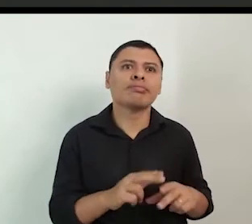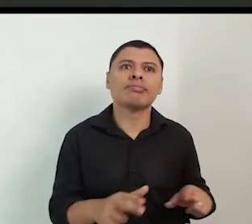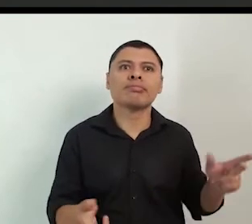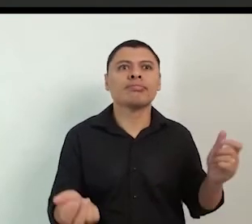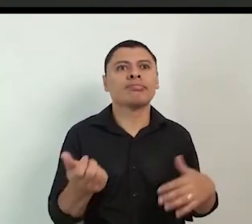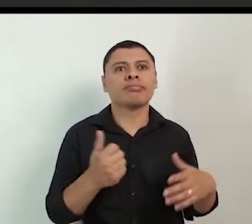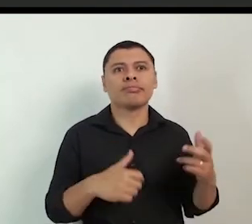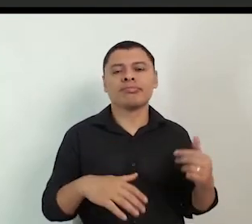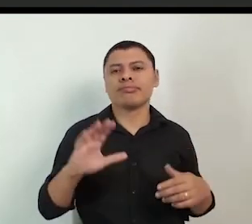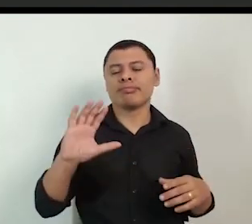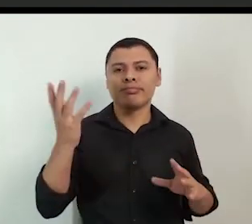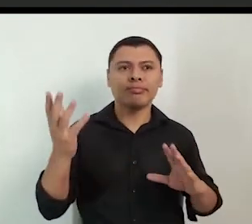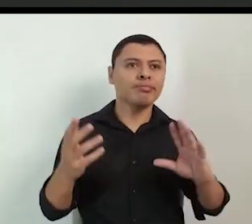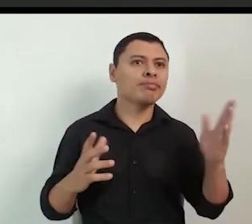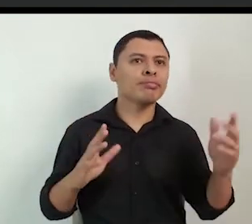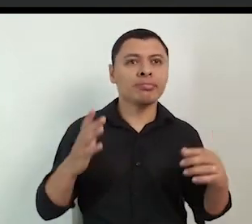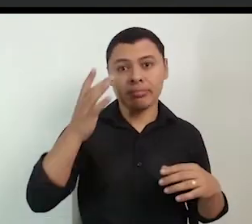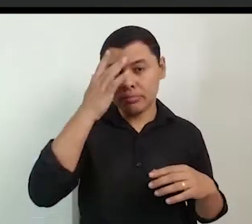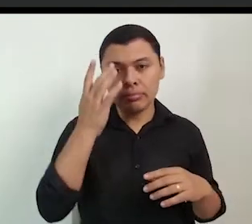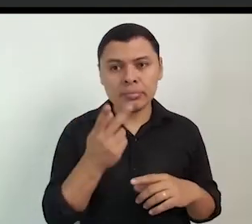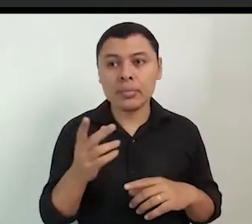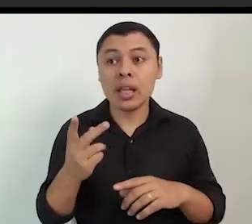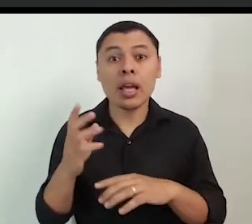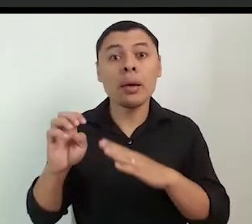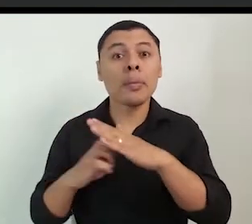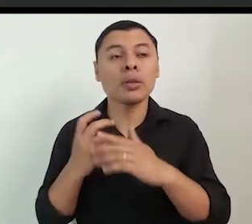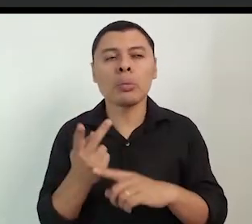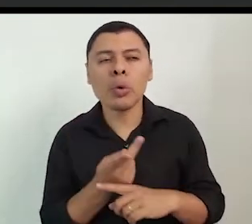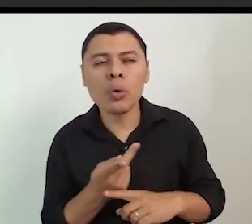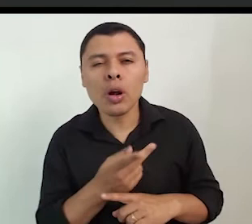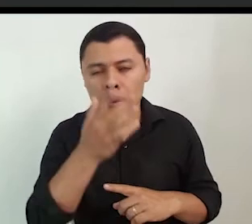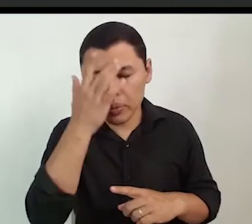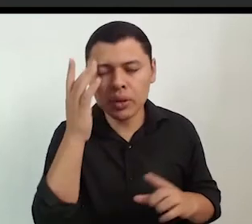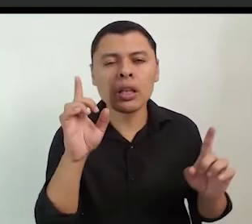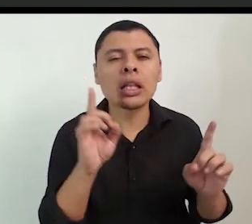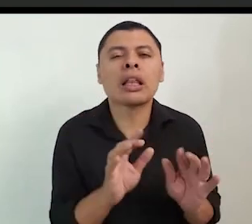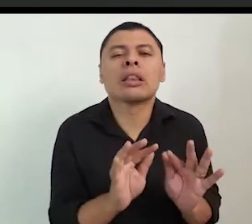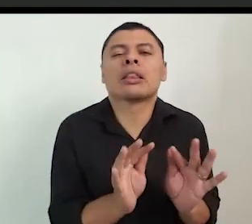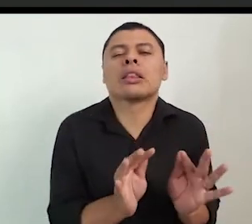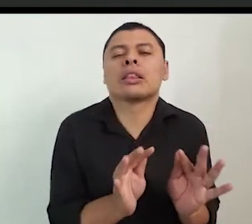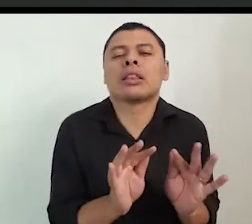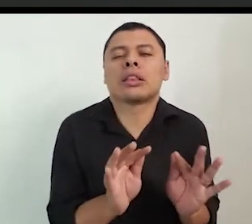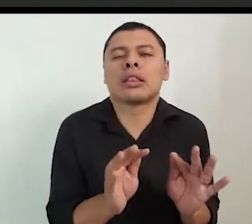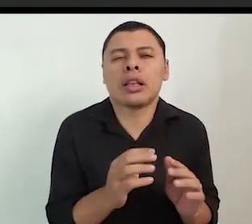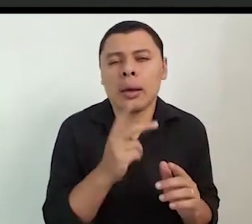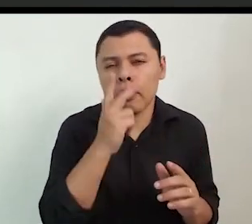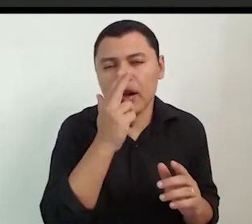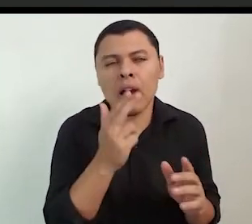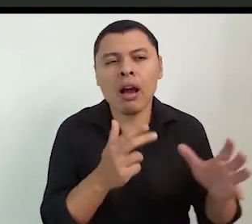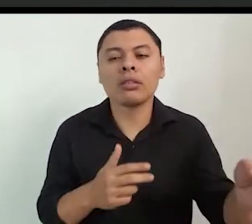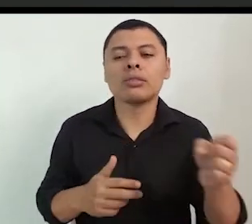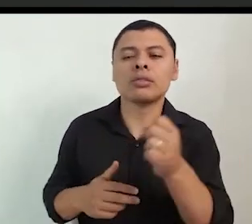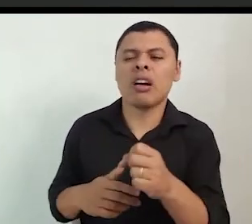de casos que empresas procuram deficiências muito leves para poder